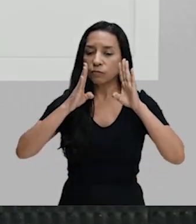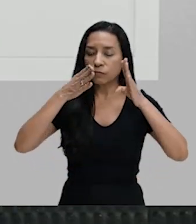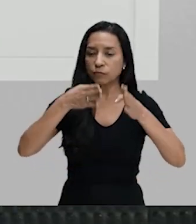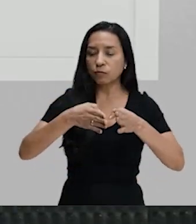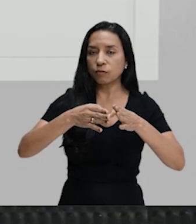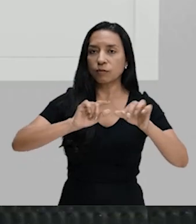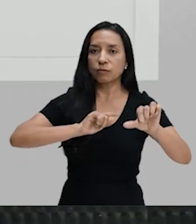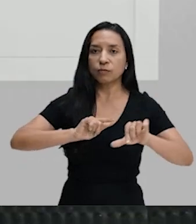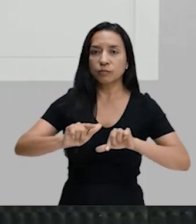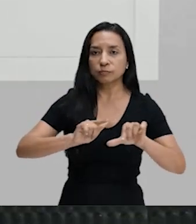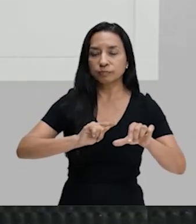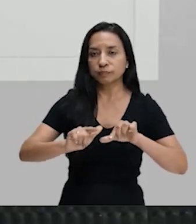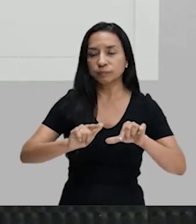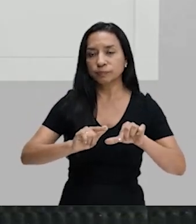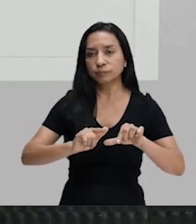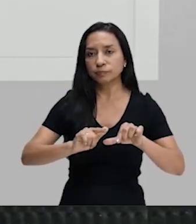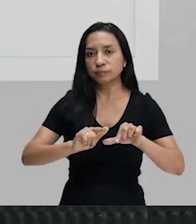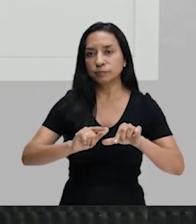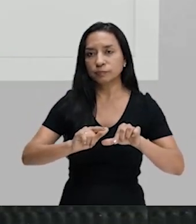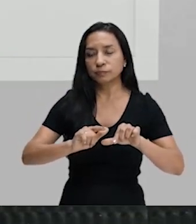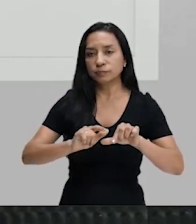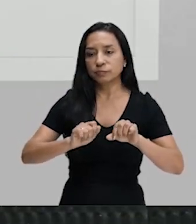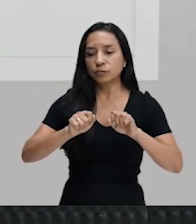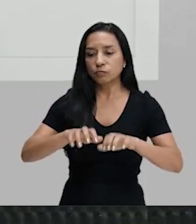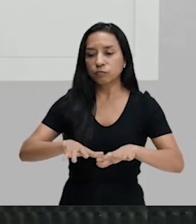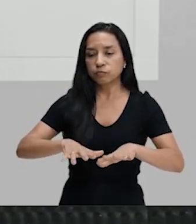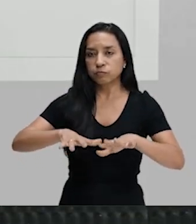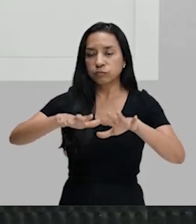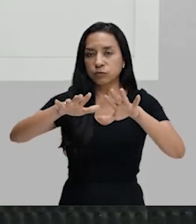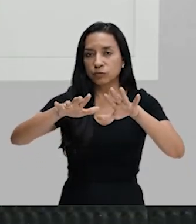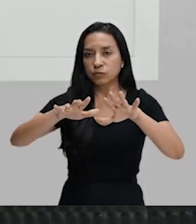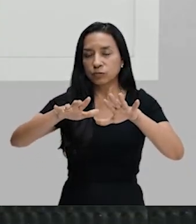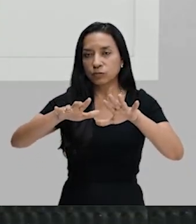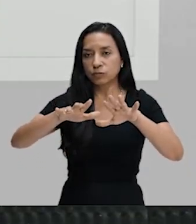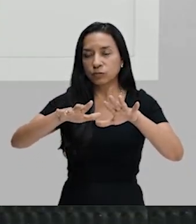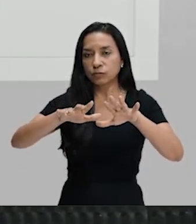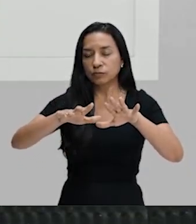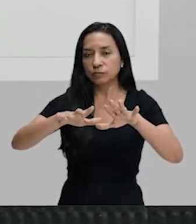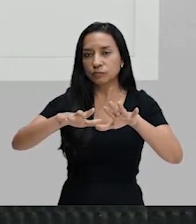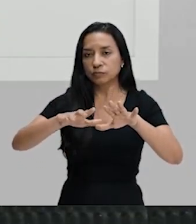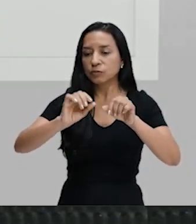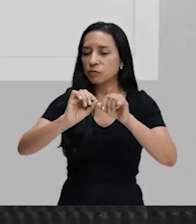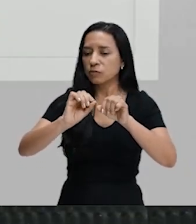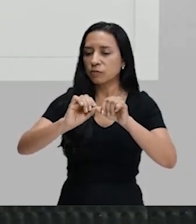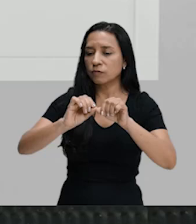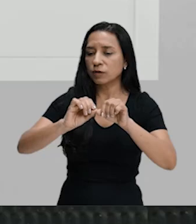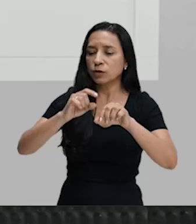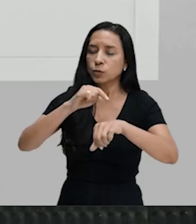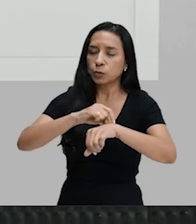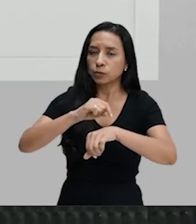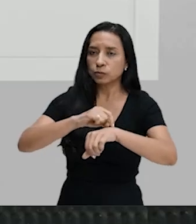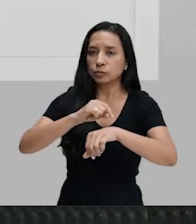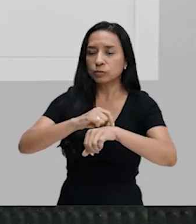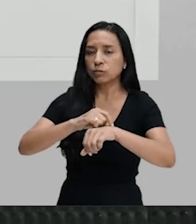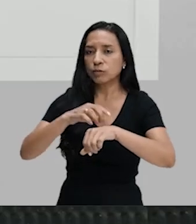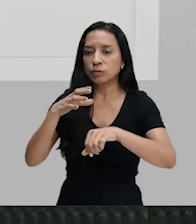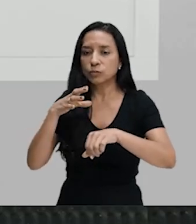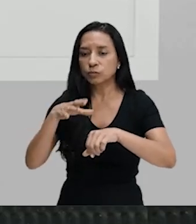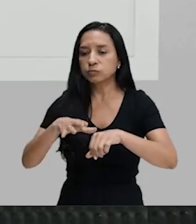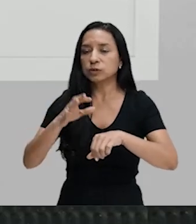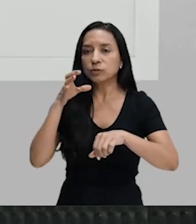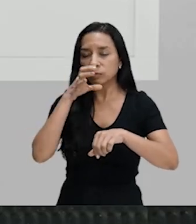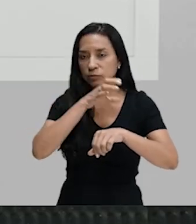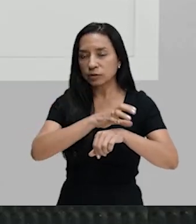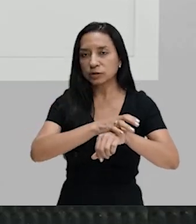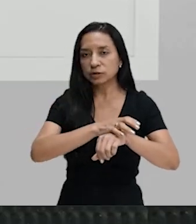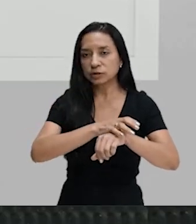o trabalho que um gás realiza no momento que ele é aquecido. Então nós já falamos do trabalho, nós vimos que o gás,